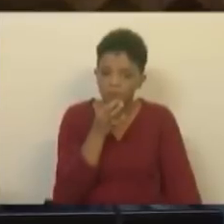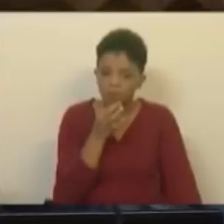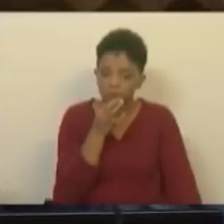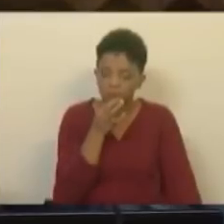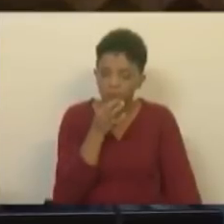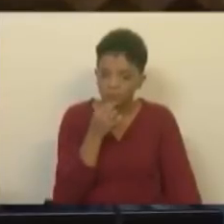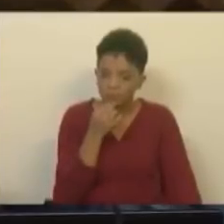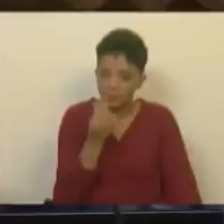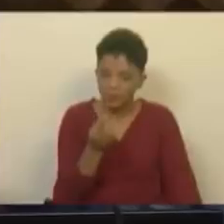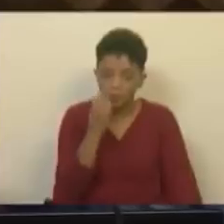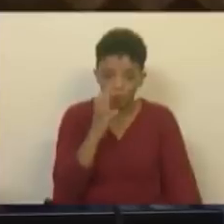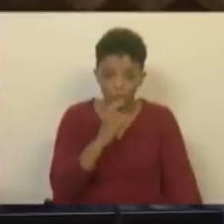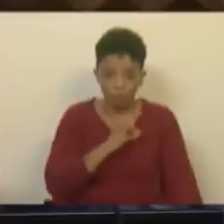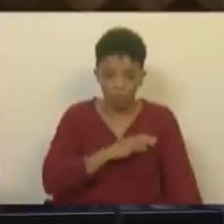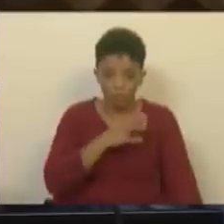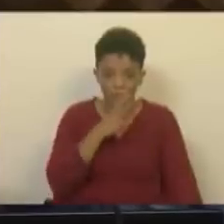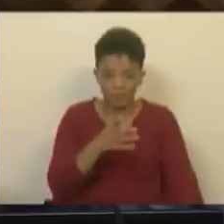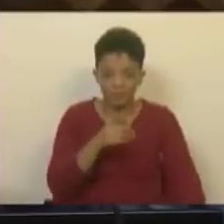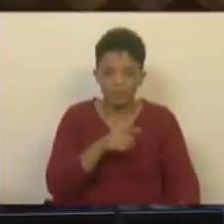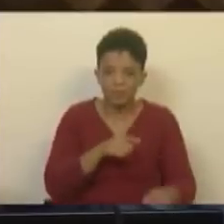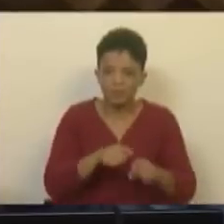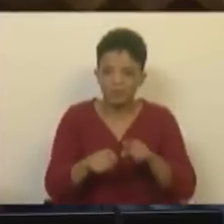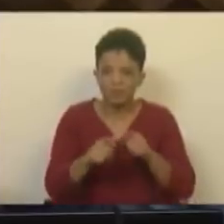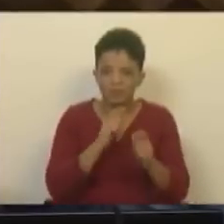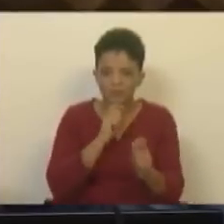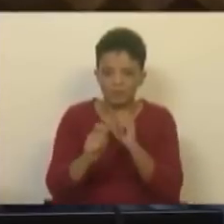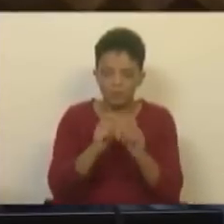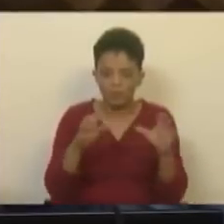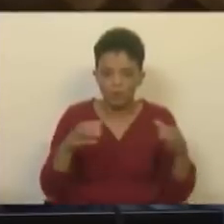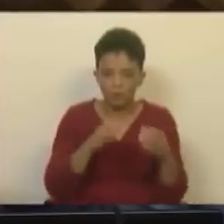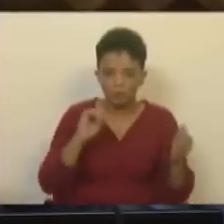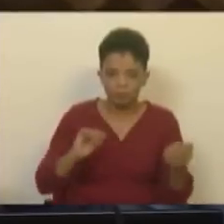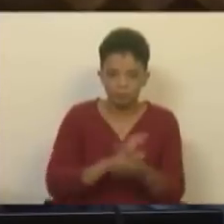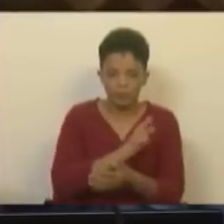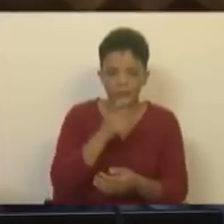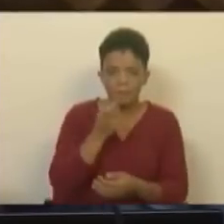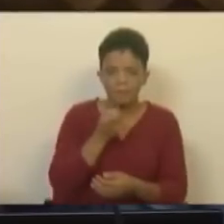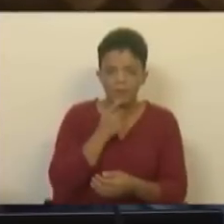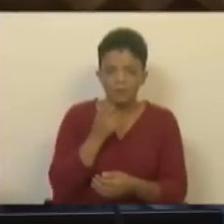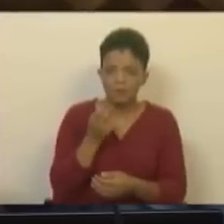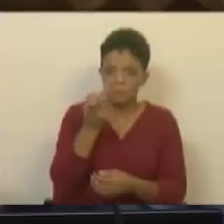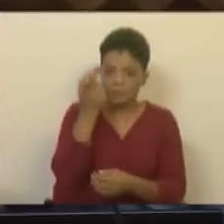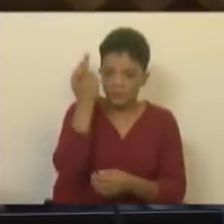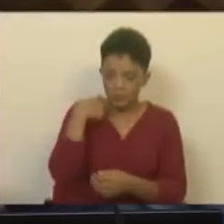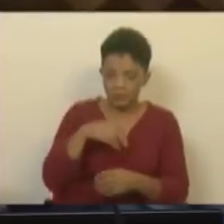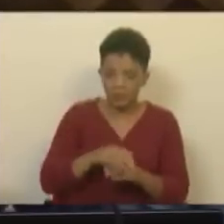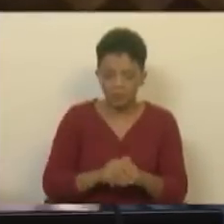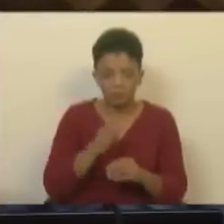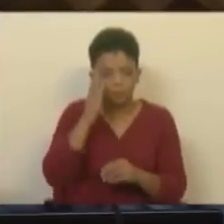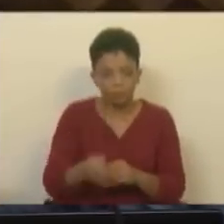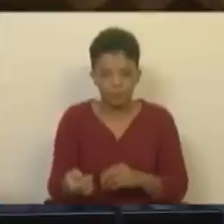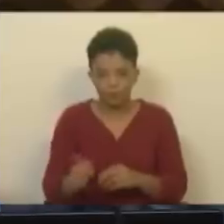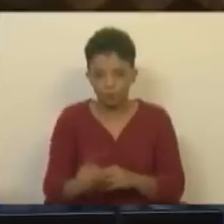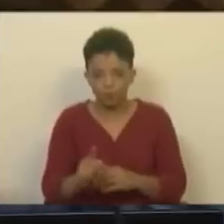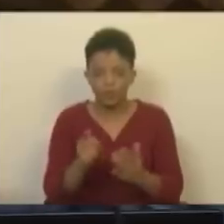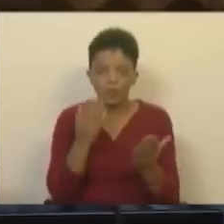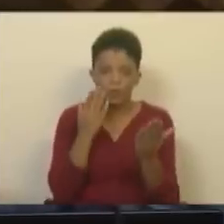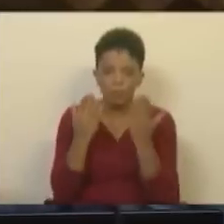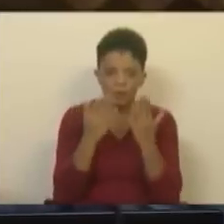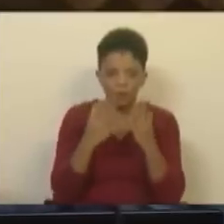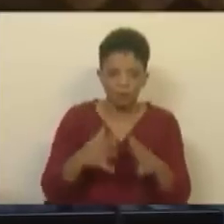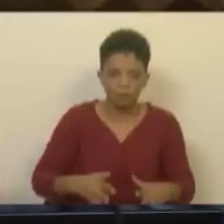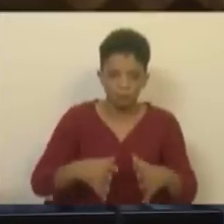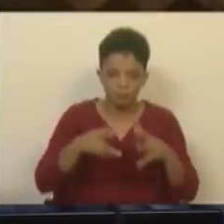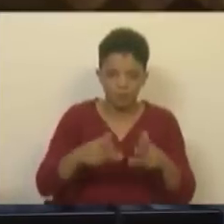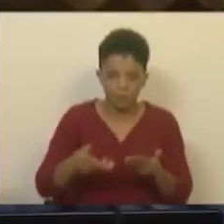o senhor disse numa entrevista no clube jornalistas no final de Abril do ano passado que era injusto comparar o